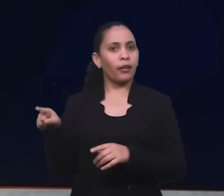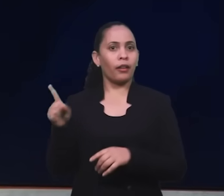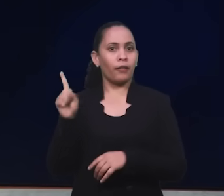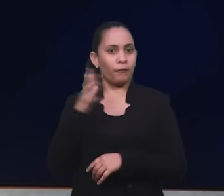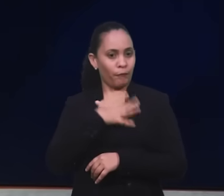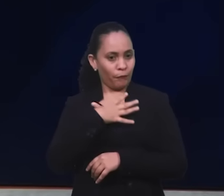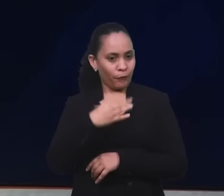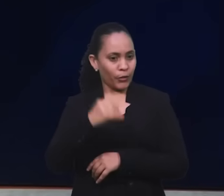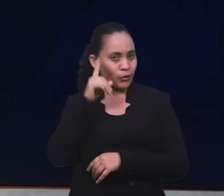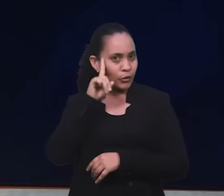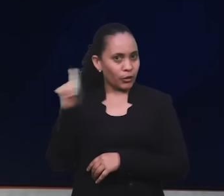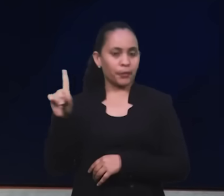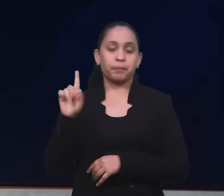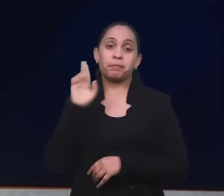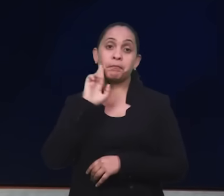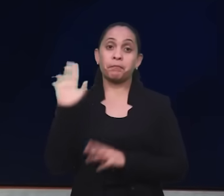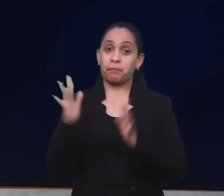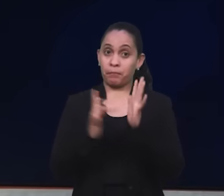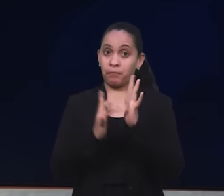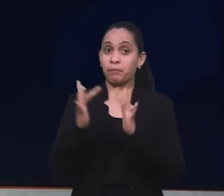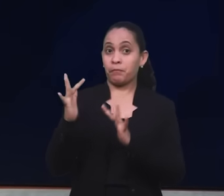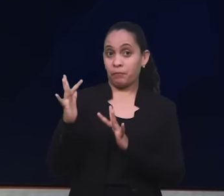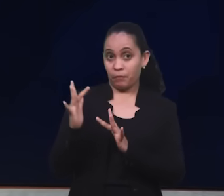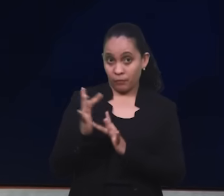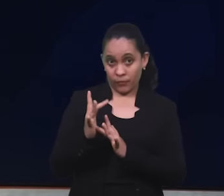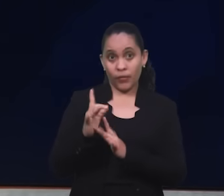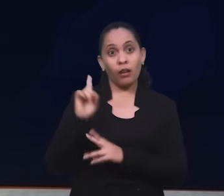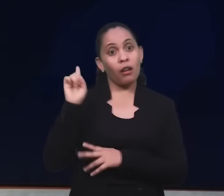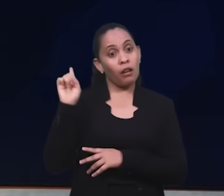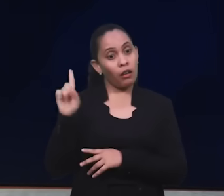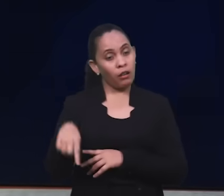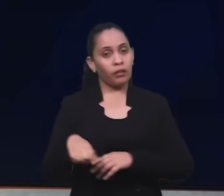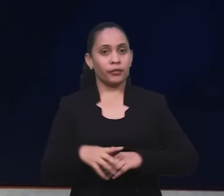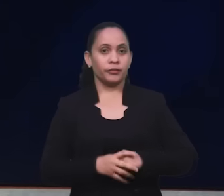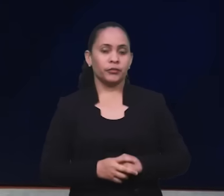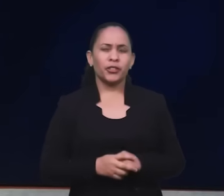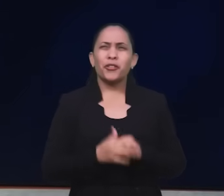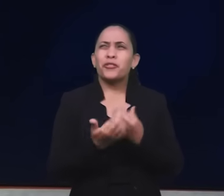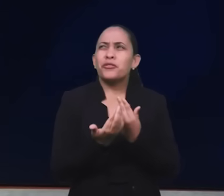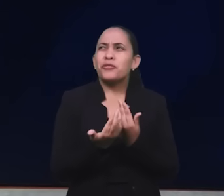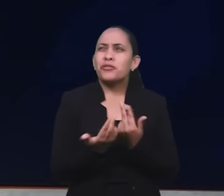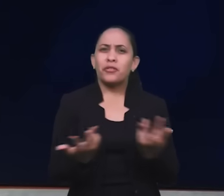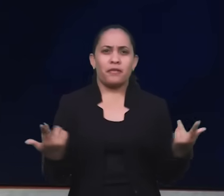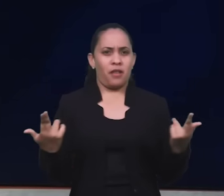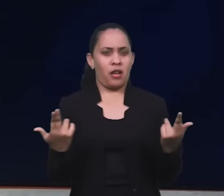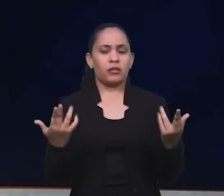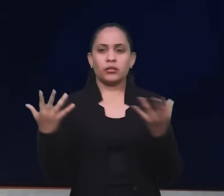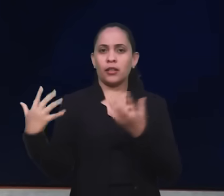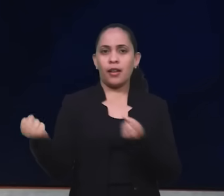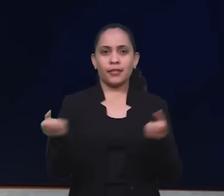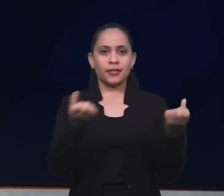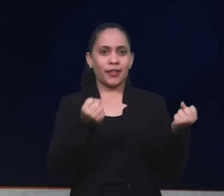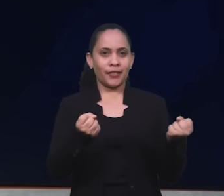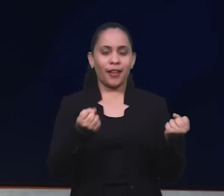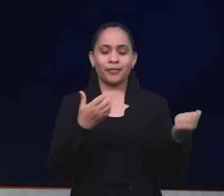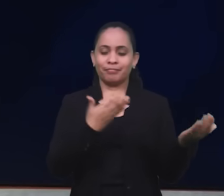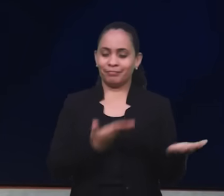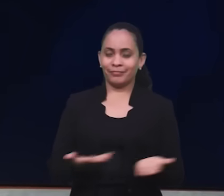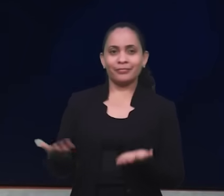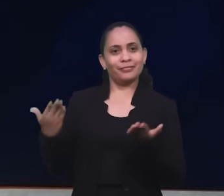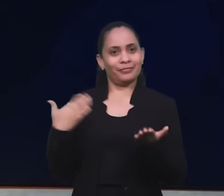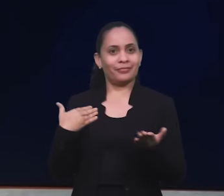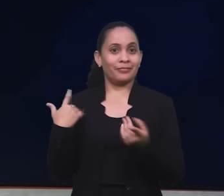de Deus. Aí o Senhor Jesus tornou-se o primogênito de muitos que aceitaram esse